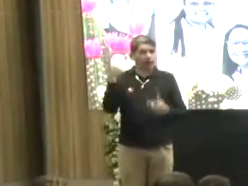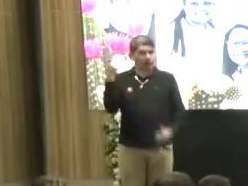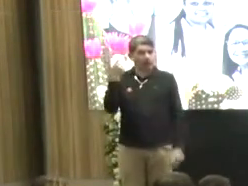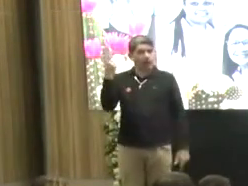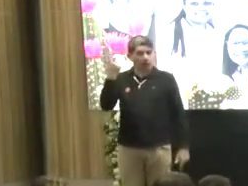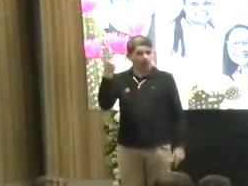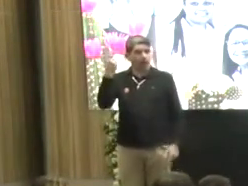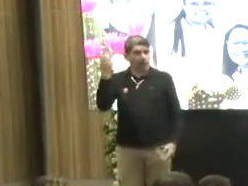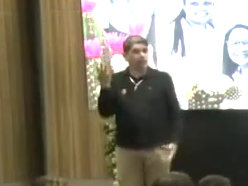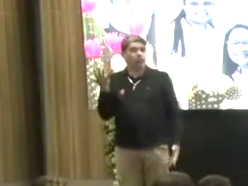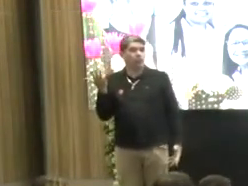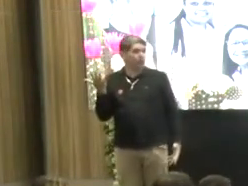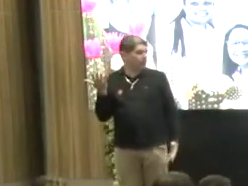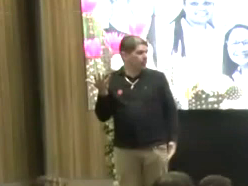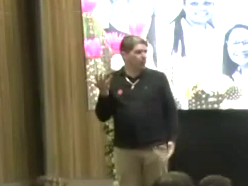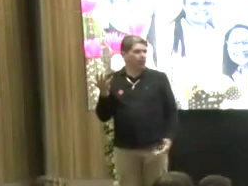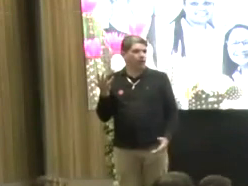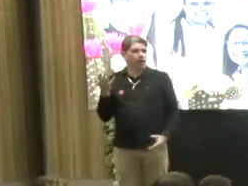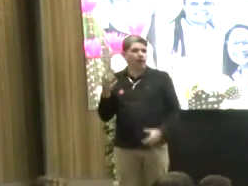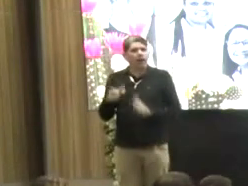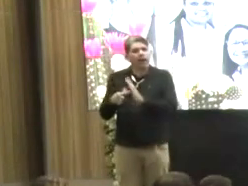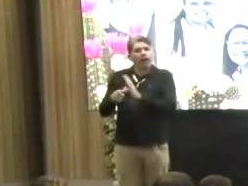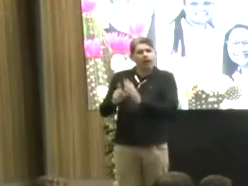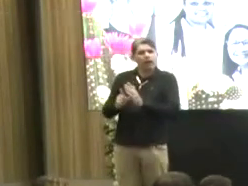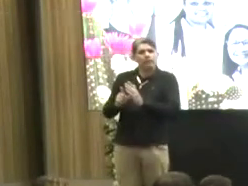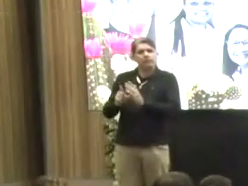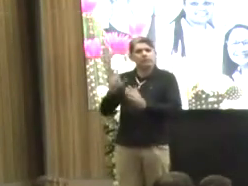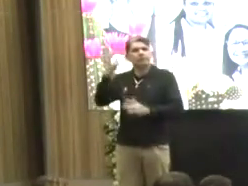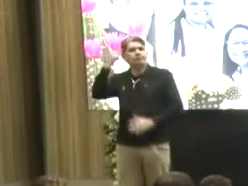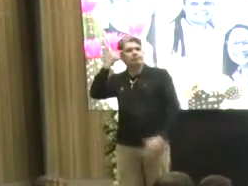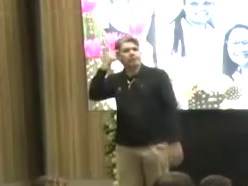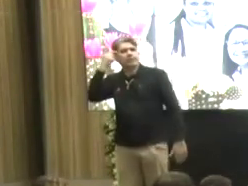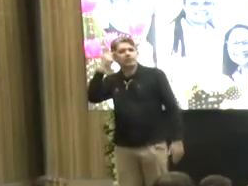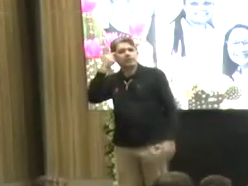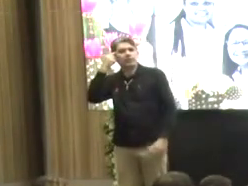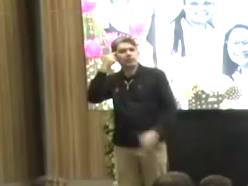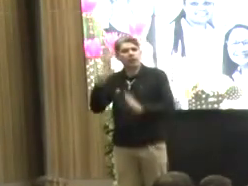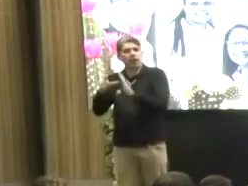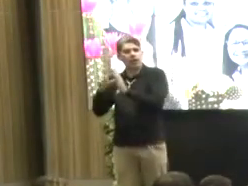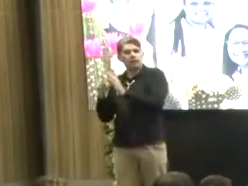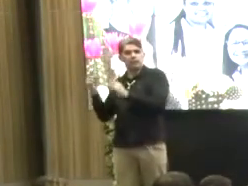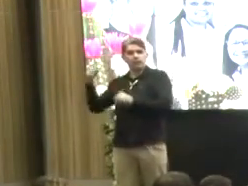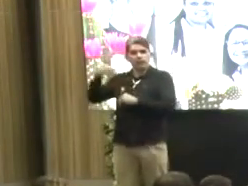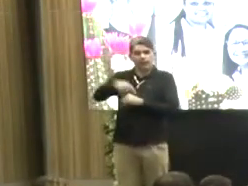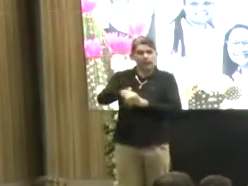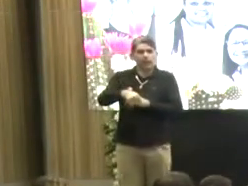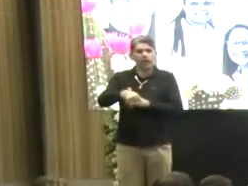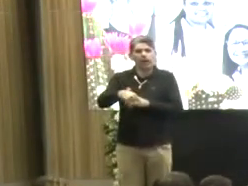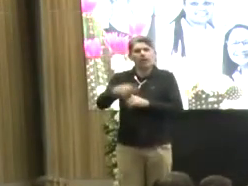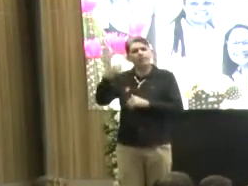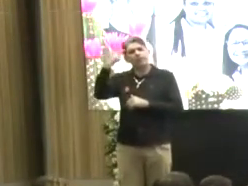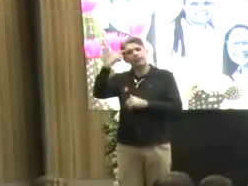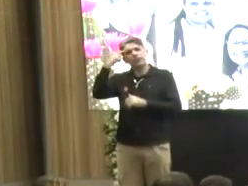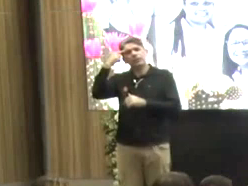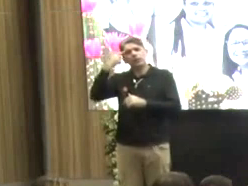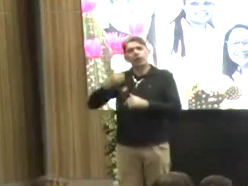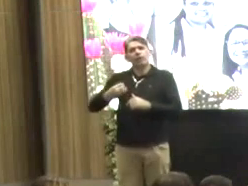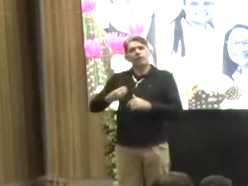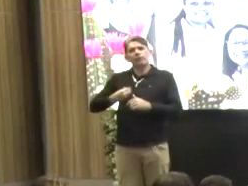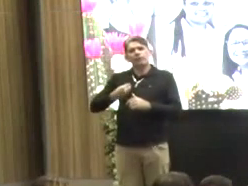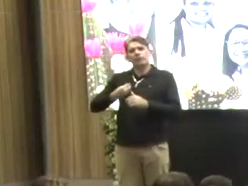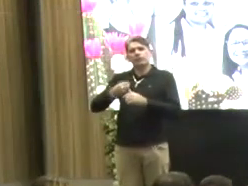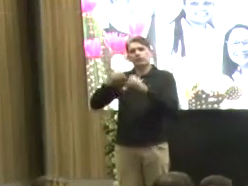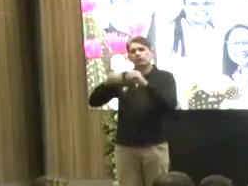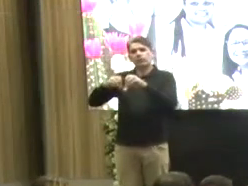até pensando para cá, para essa noite, eu me dei conta de que como eu posso pensar a educação ao longo da vida, dentro do âmbito